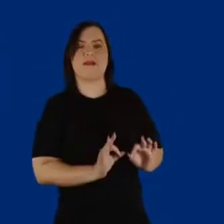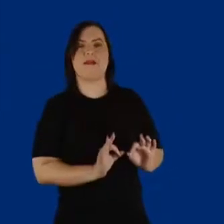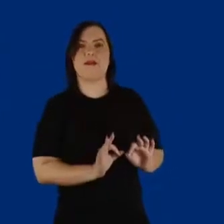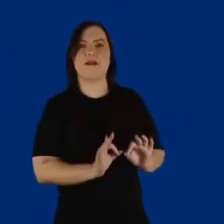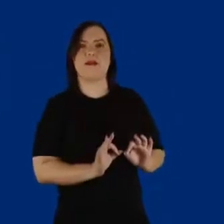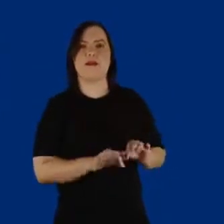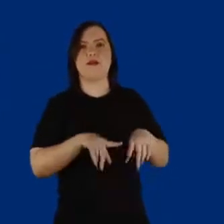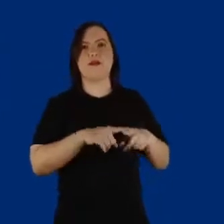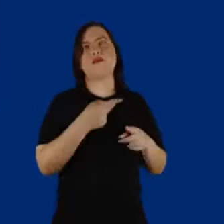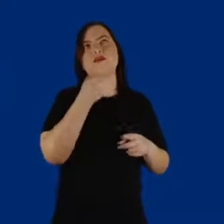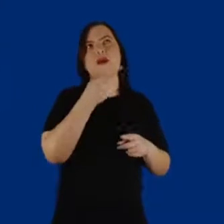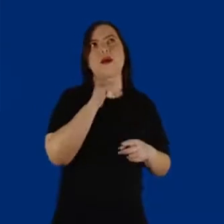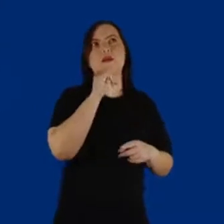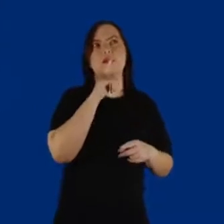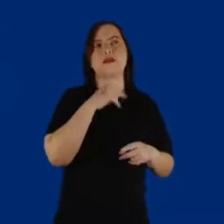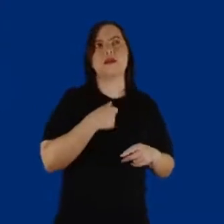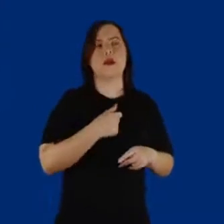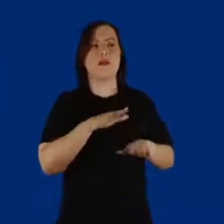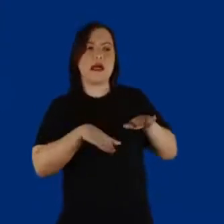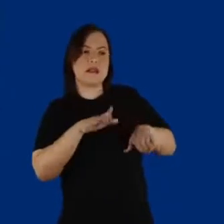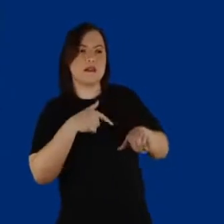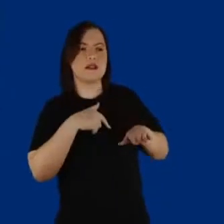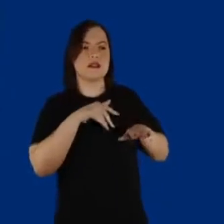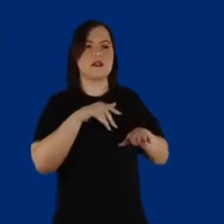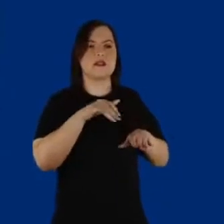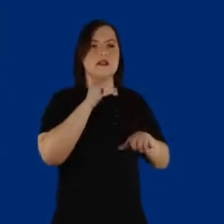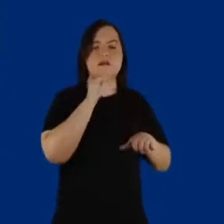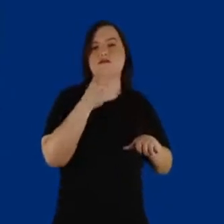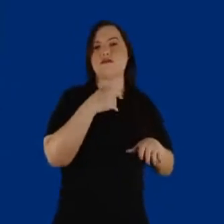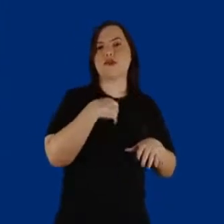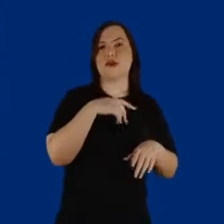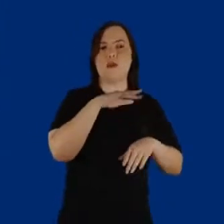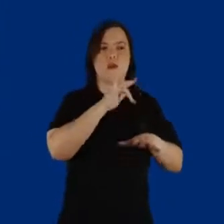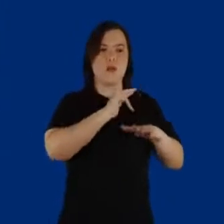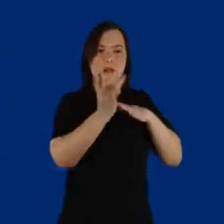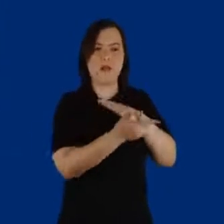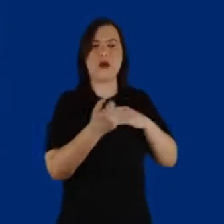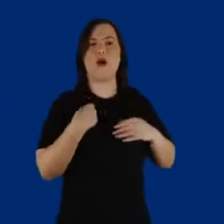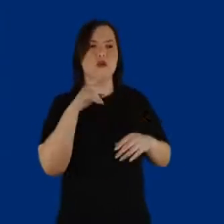vou dizer que às vezes é um canal, às vezes é um canal privado, só para